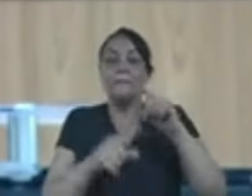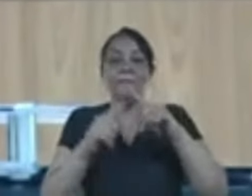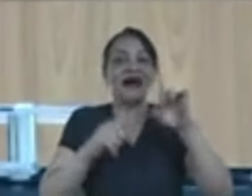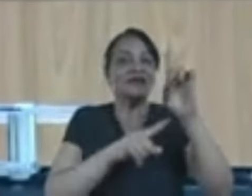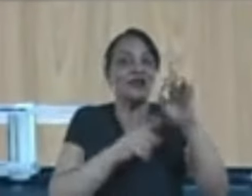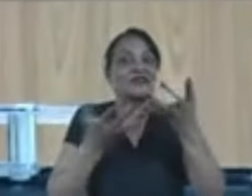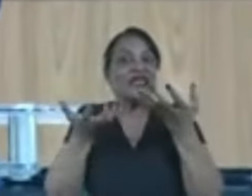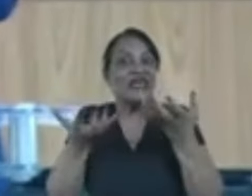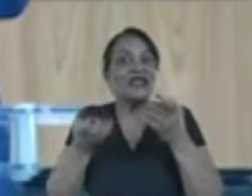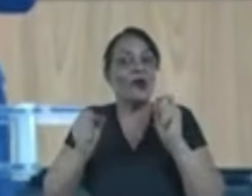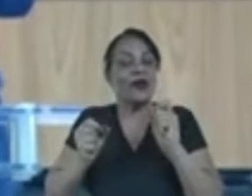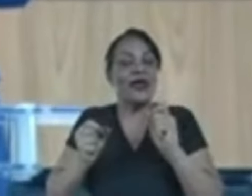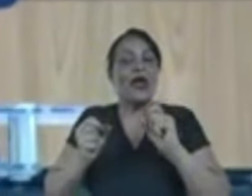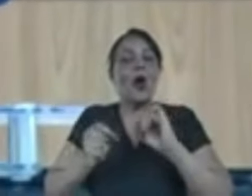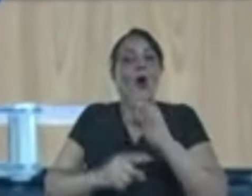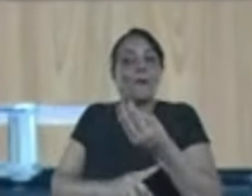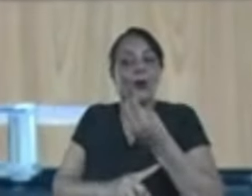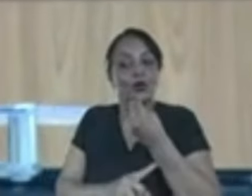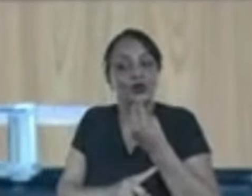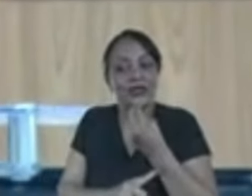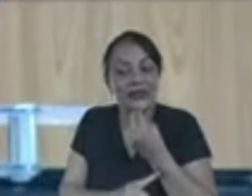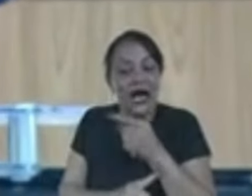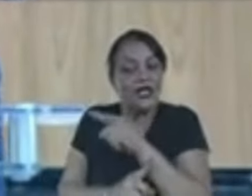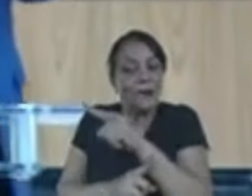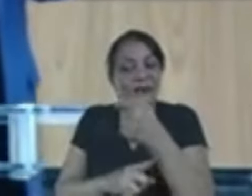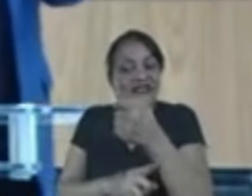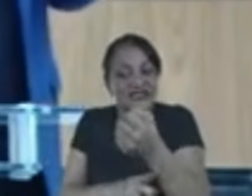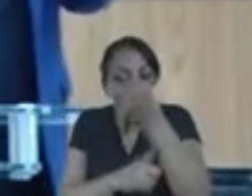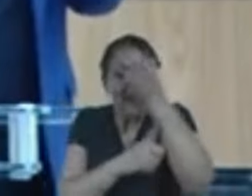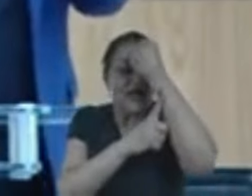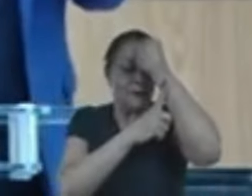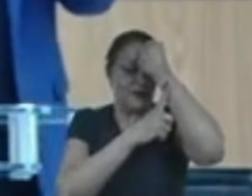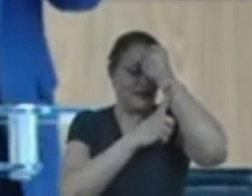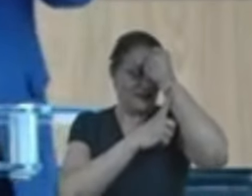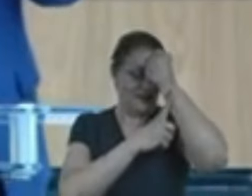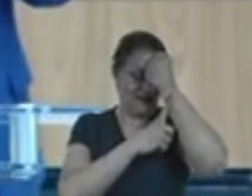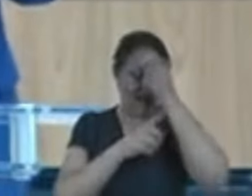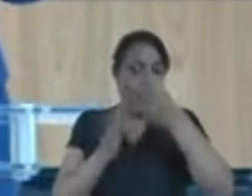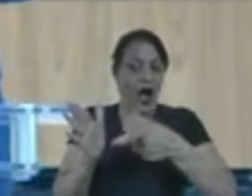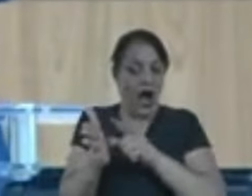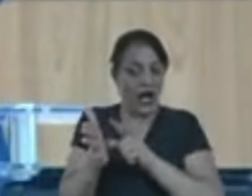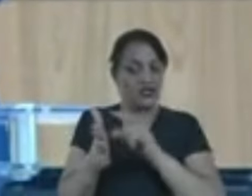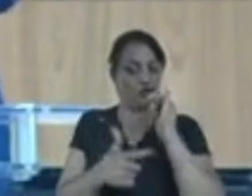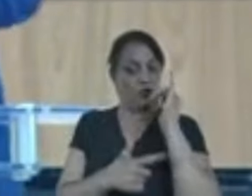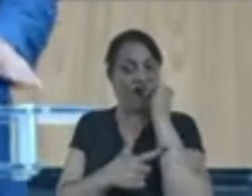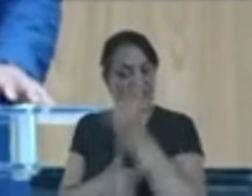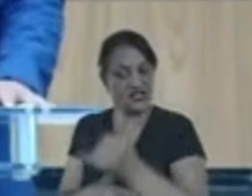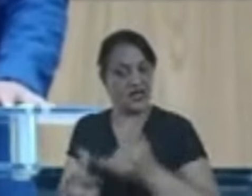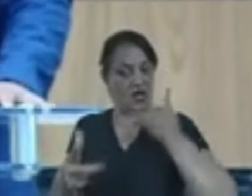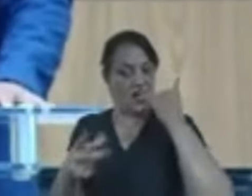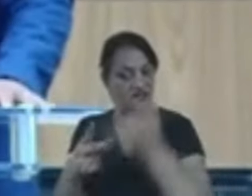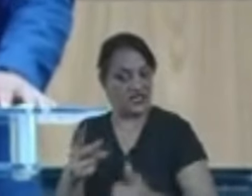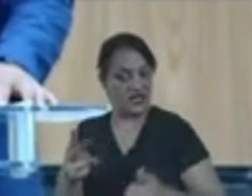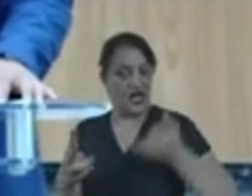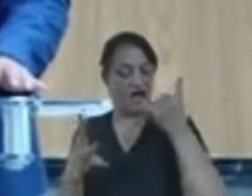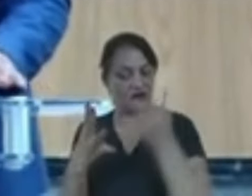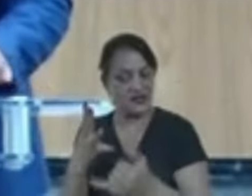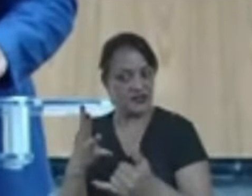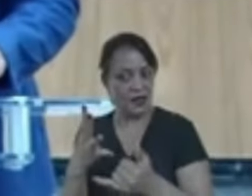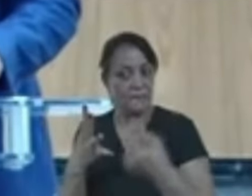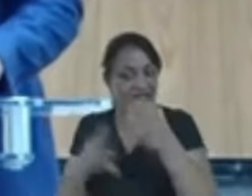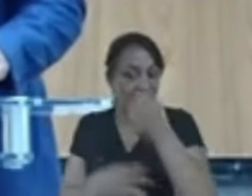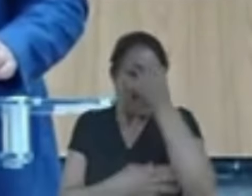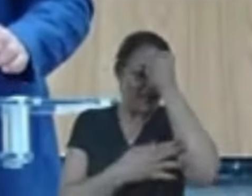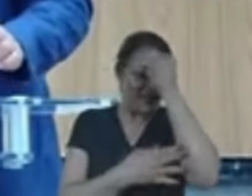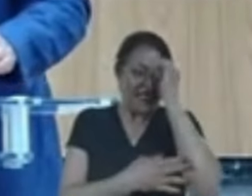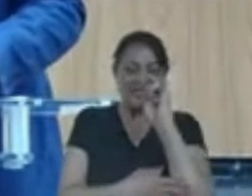se arrependerem e não se permitirem serem destruídas por conta da crueldade que cometiam. E diz a palavra que